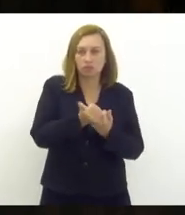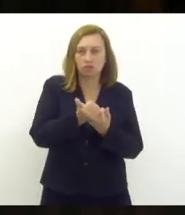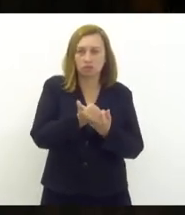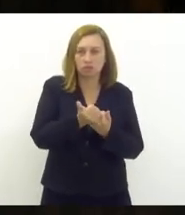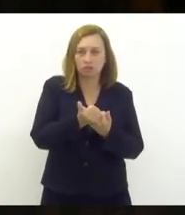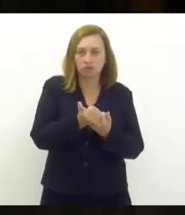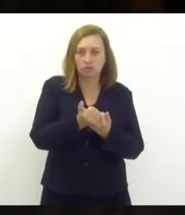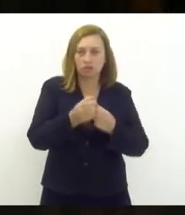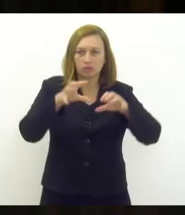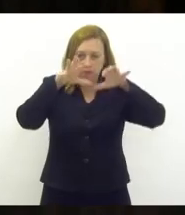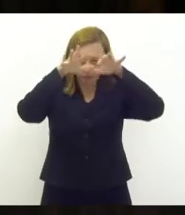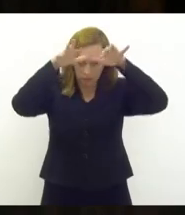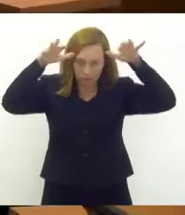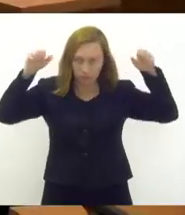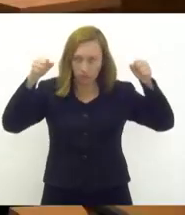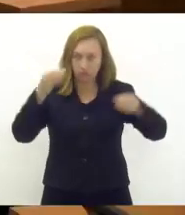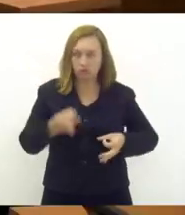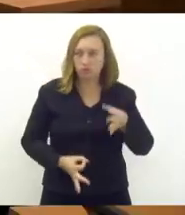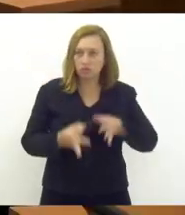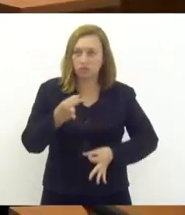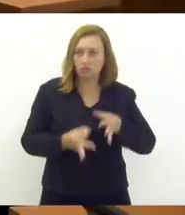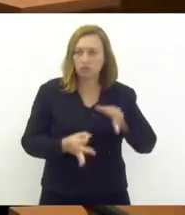Justiça do Rio de